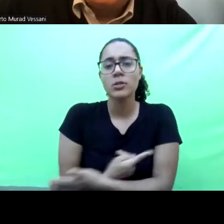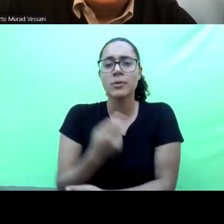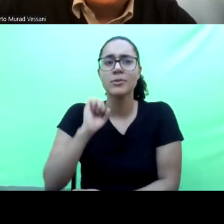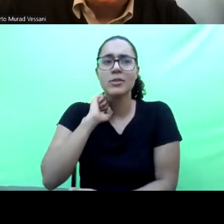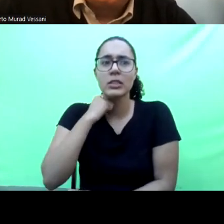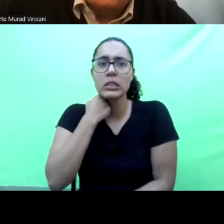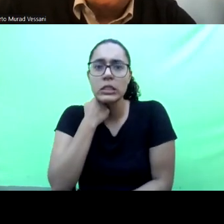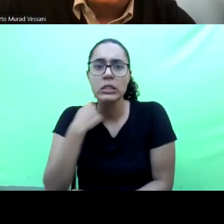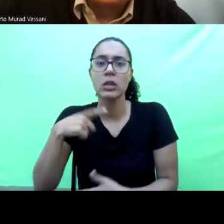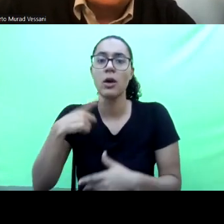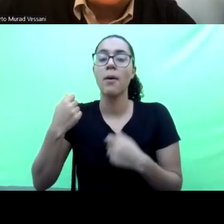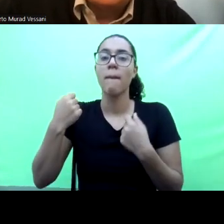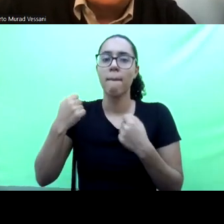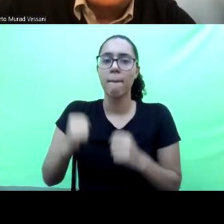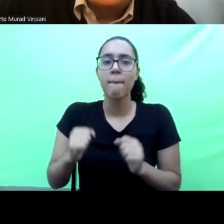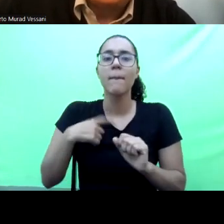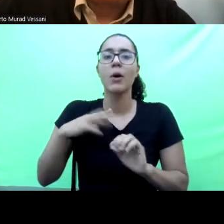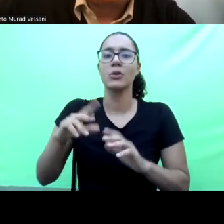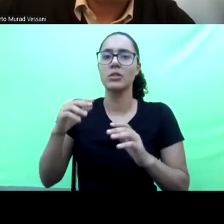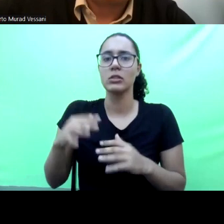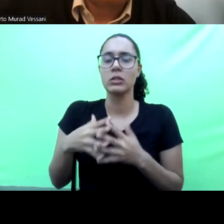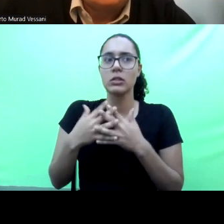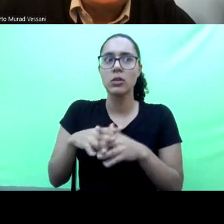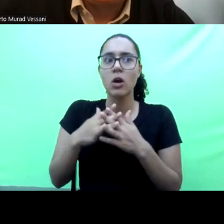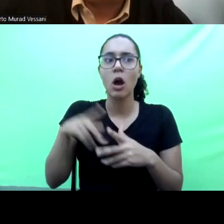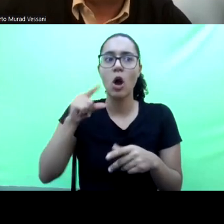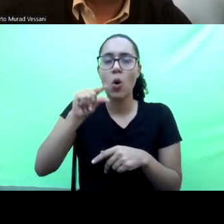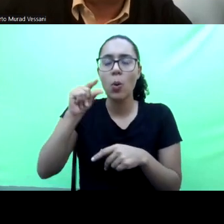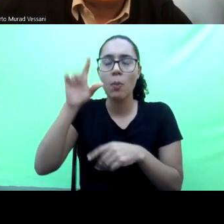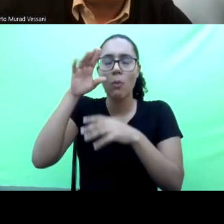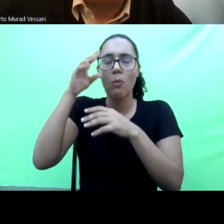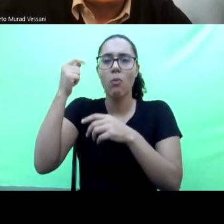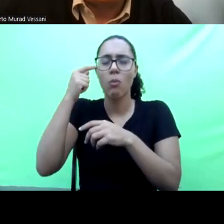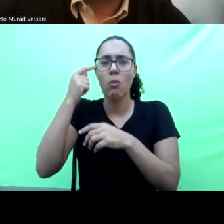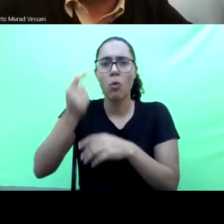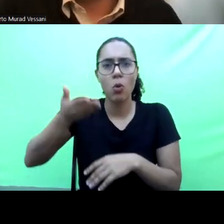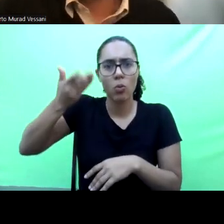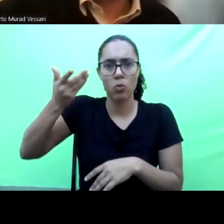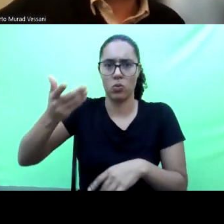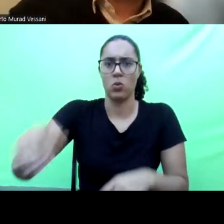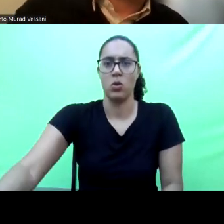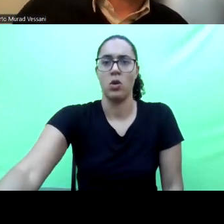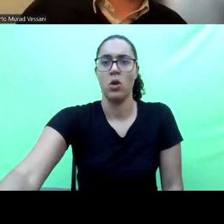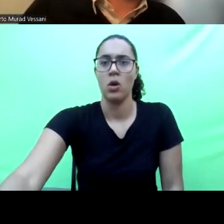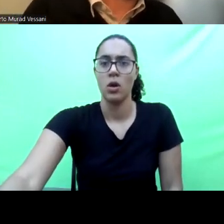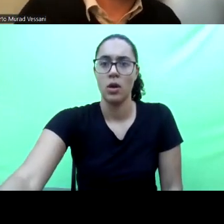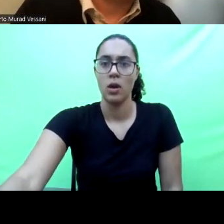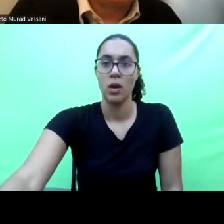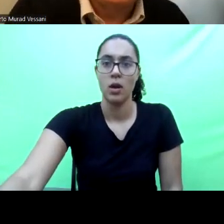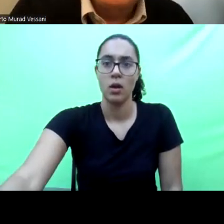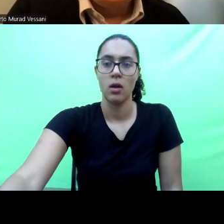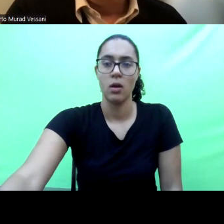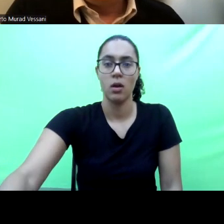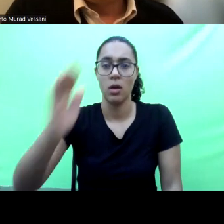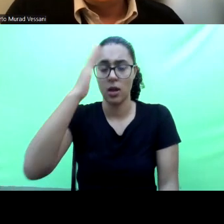podem influenciar um pouco a pressão do olho, né? Até recentemente, nós não, acreditávamos que essa influência era